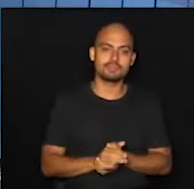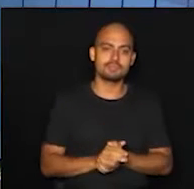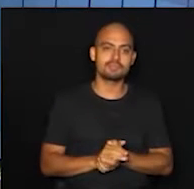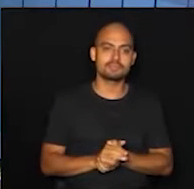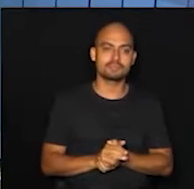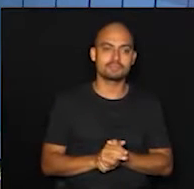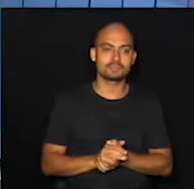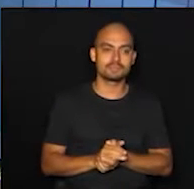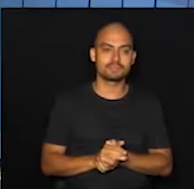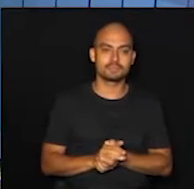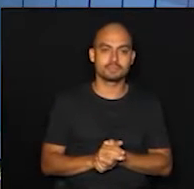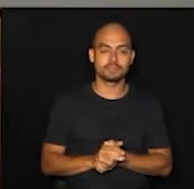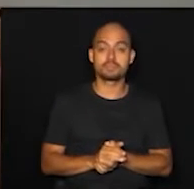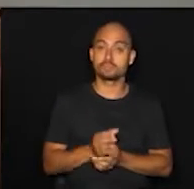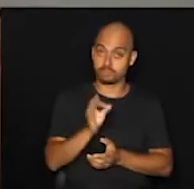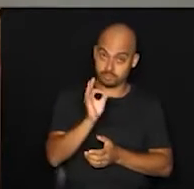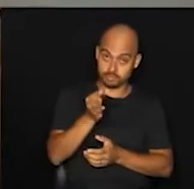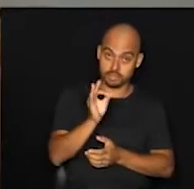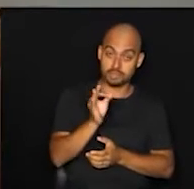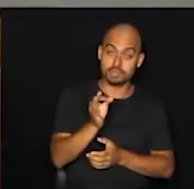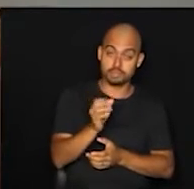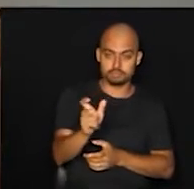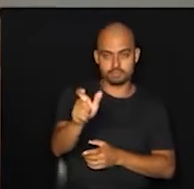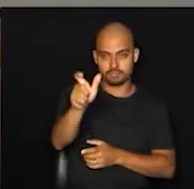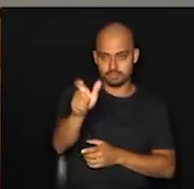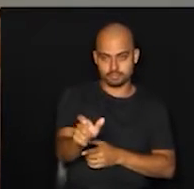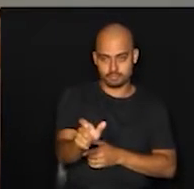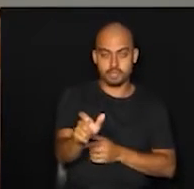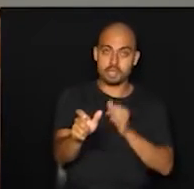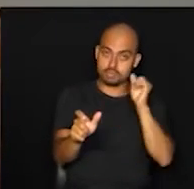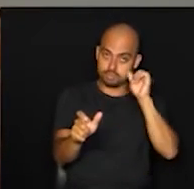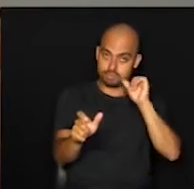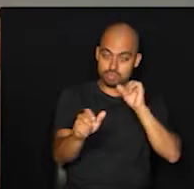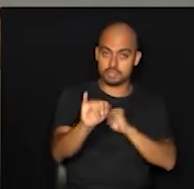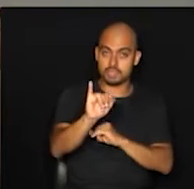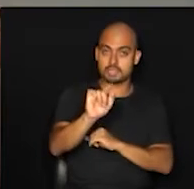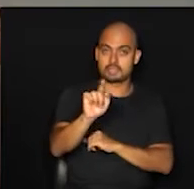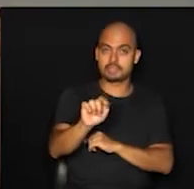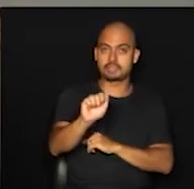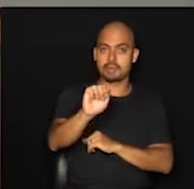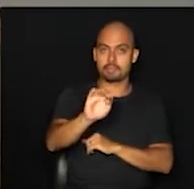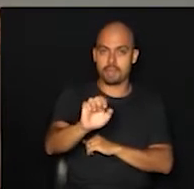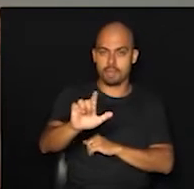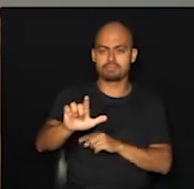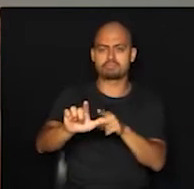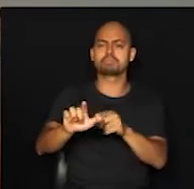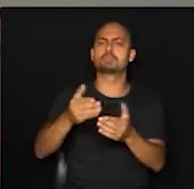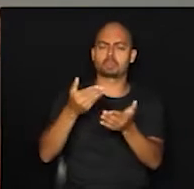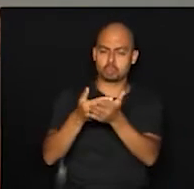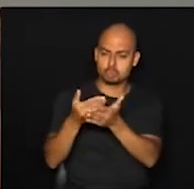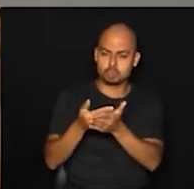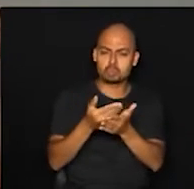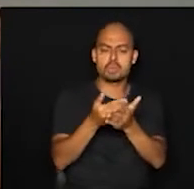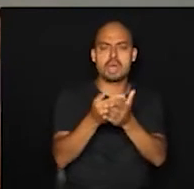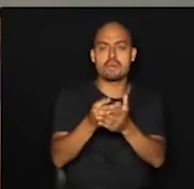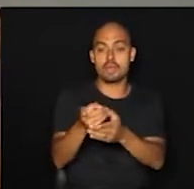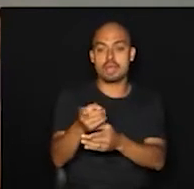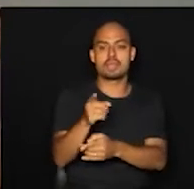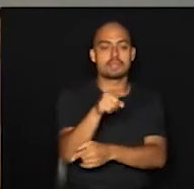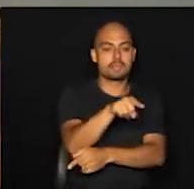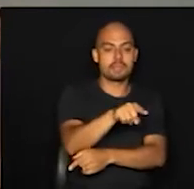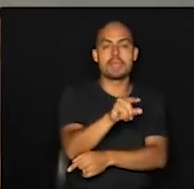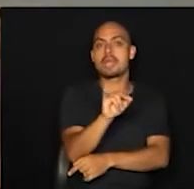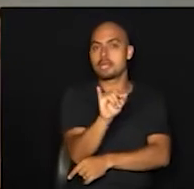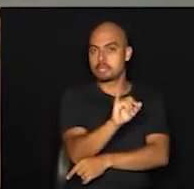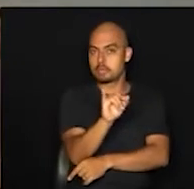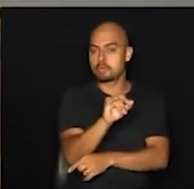Com certeza. Sim, ela era estudiosa, até porque o que ela e a irmã foram obrigados